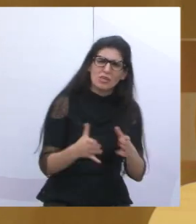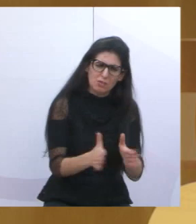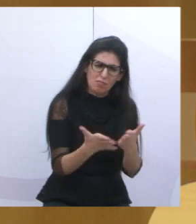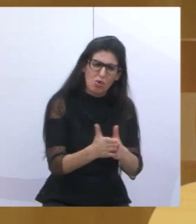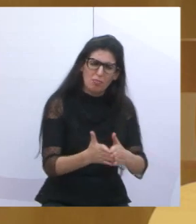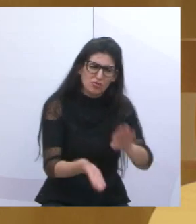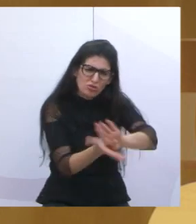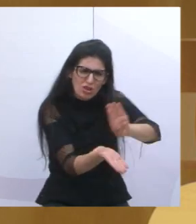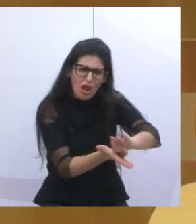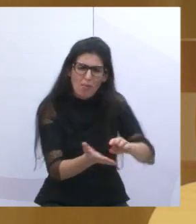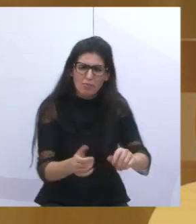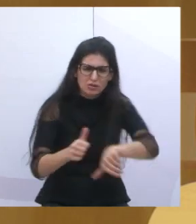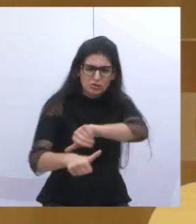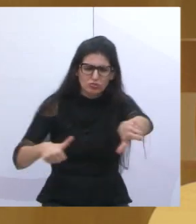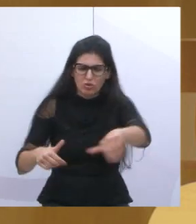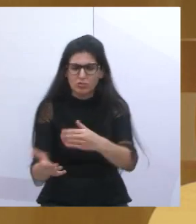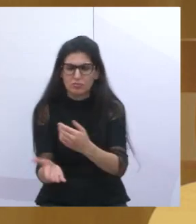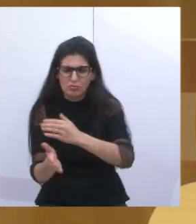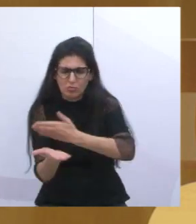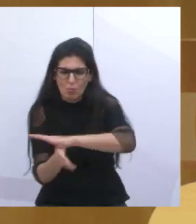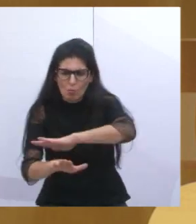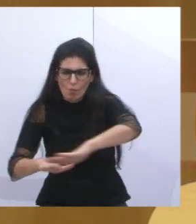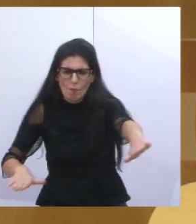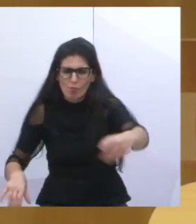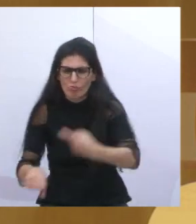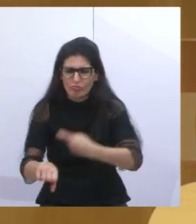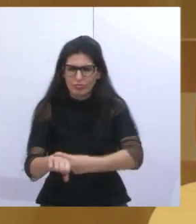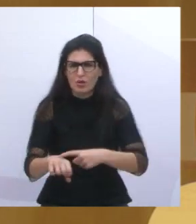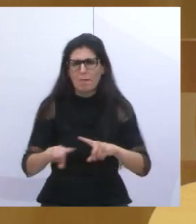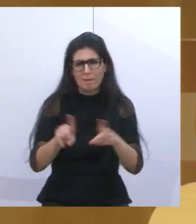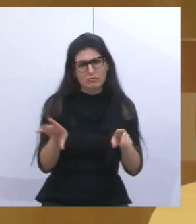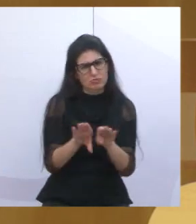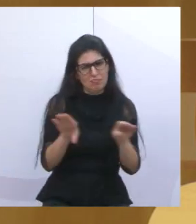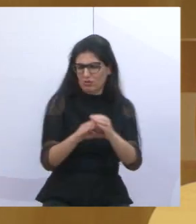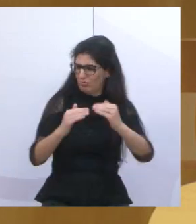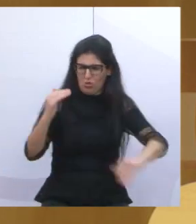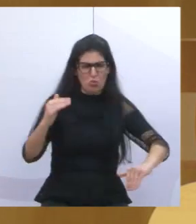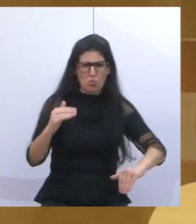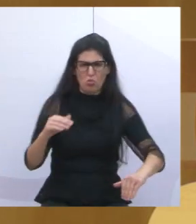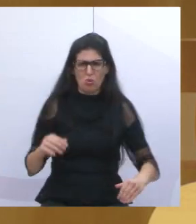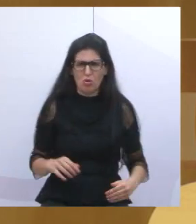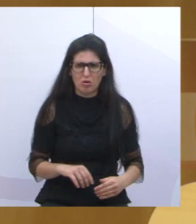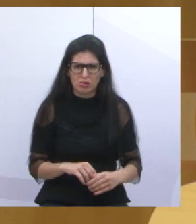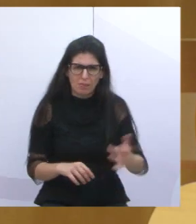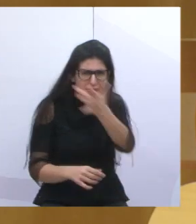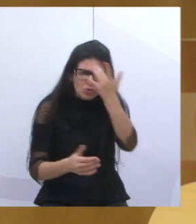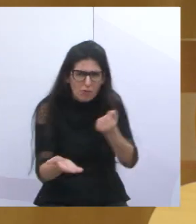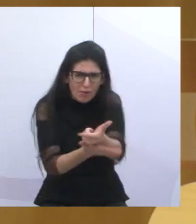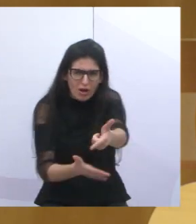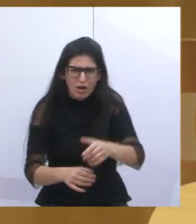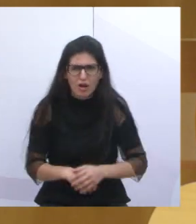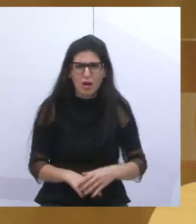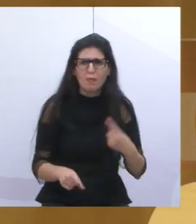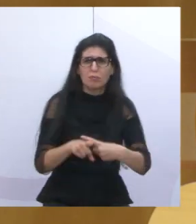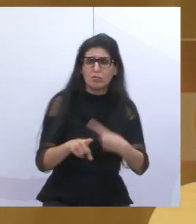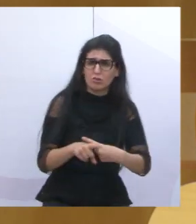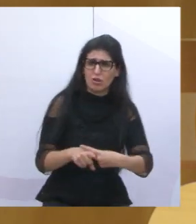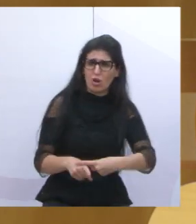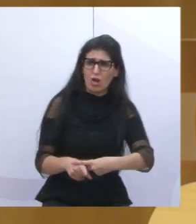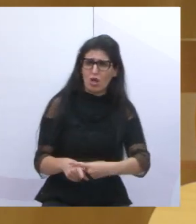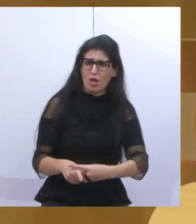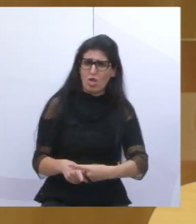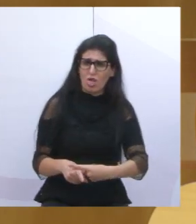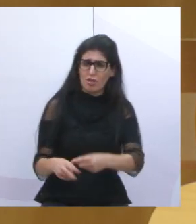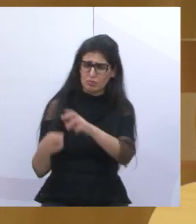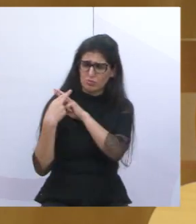não concordo que o povo tenha que pagar por esse serviço, que deveria ser, primeiro, obrigação do loteador. Então,